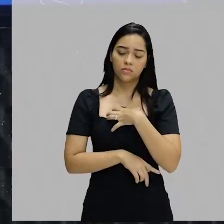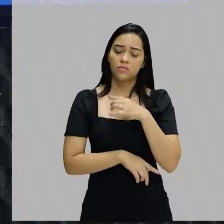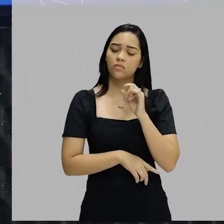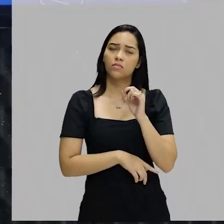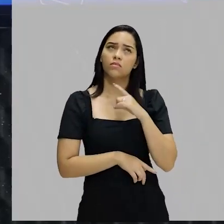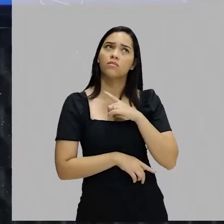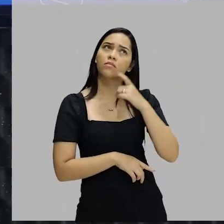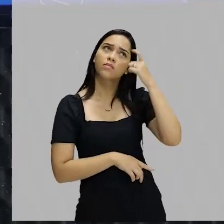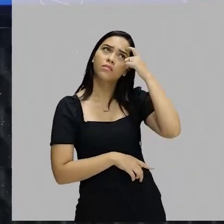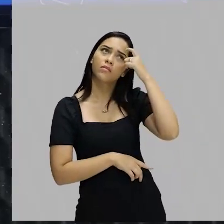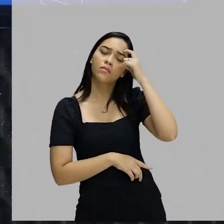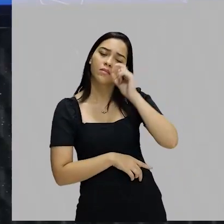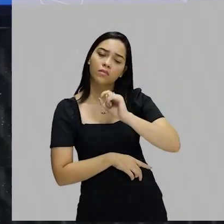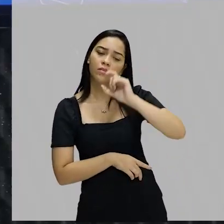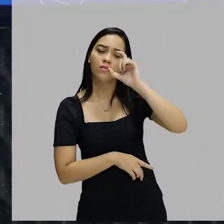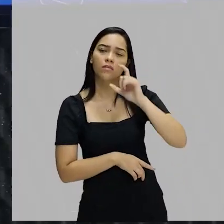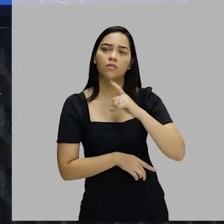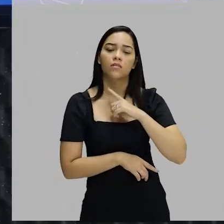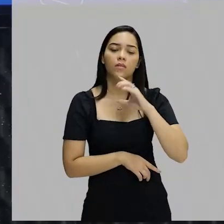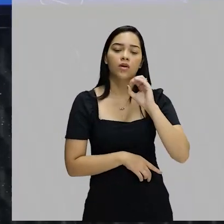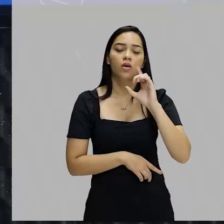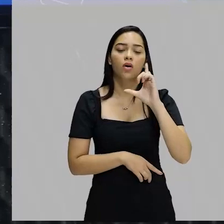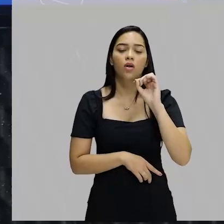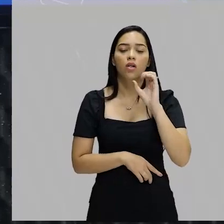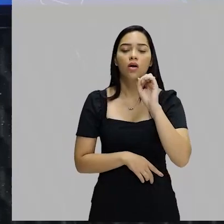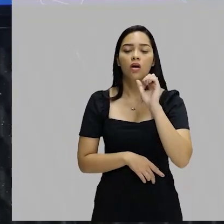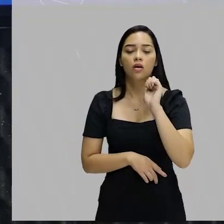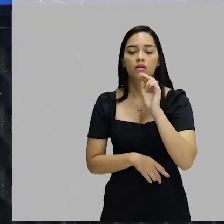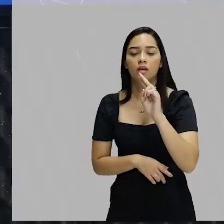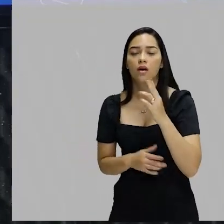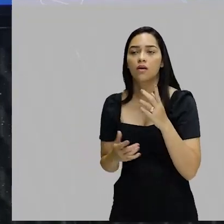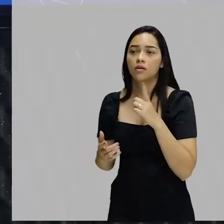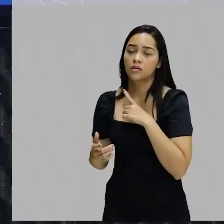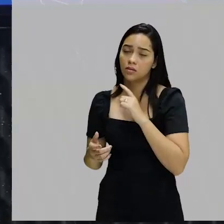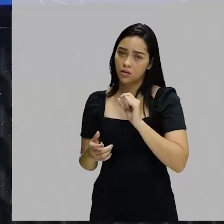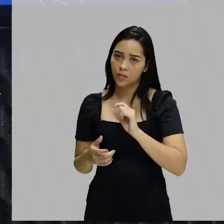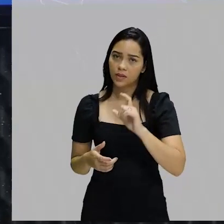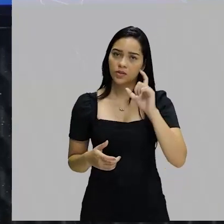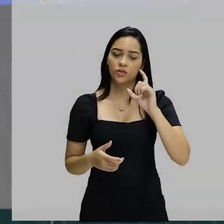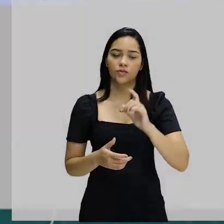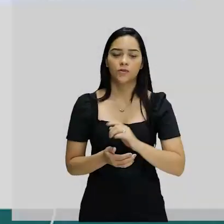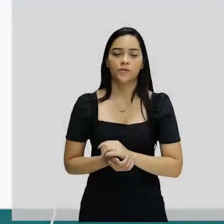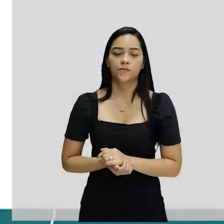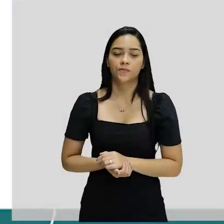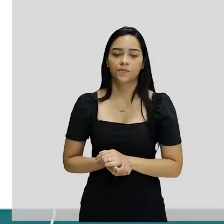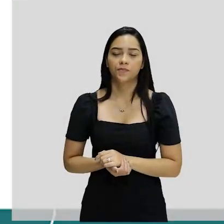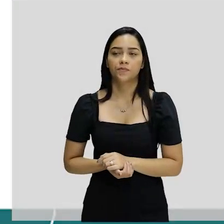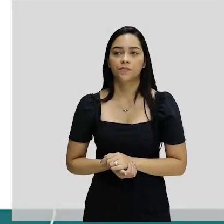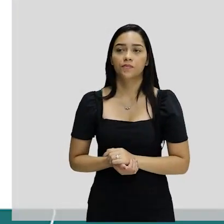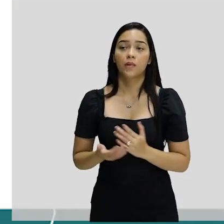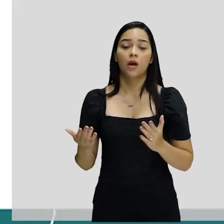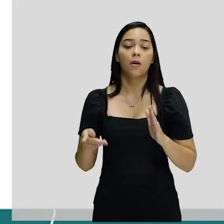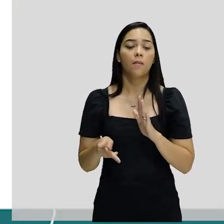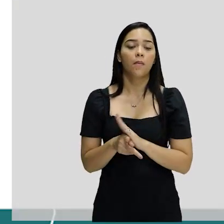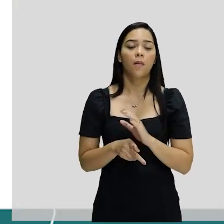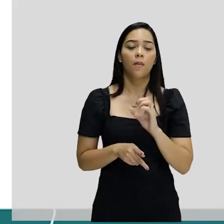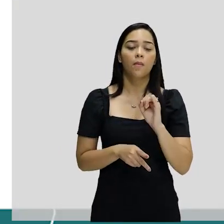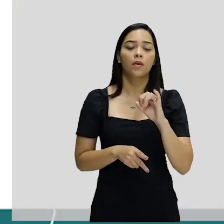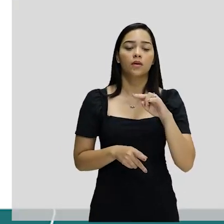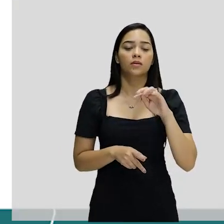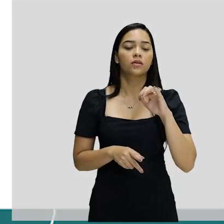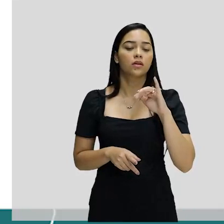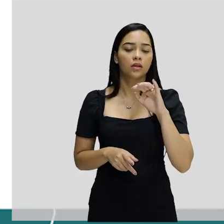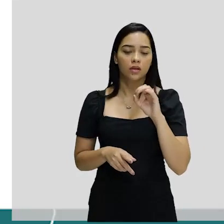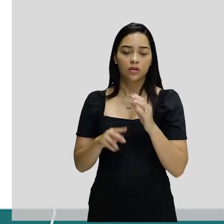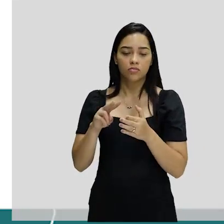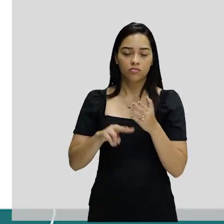essa ideia de aumentativo. Por exemplo, colossal, ela já dá essa ideia de aumentativo. A forma sintética, a flexão do